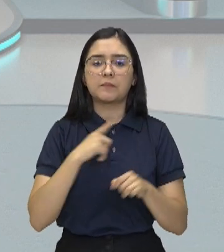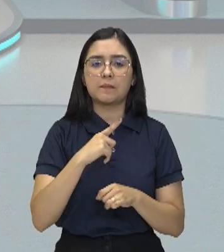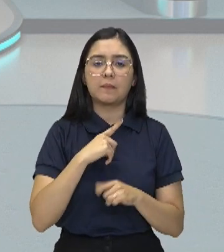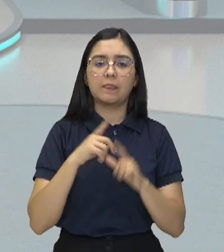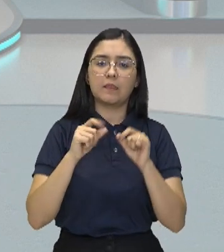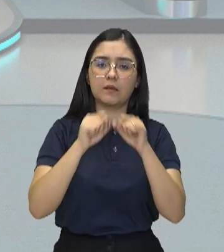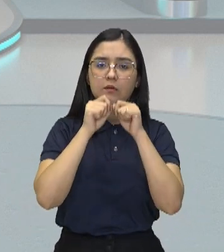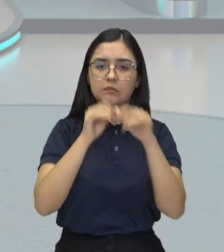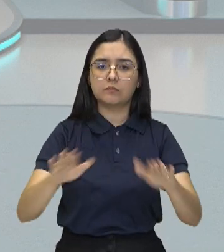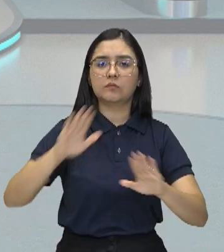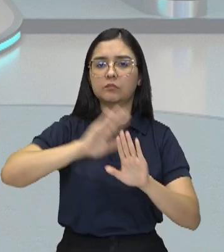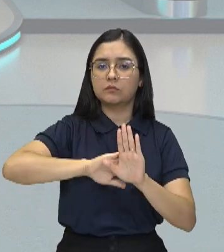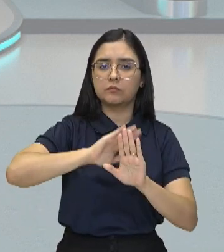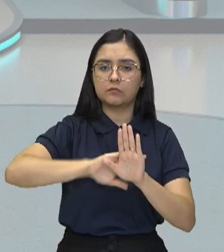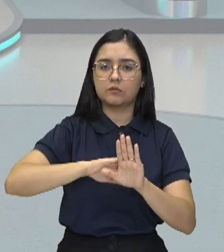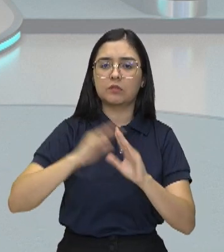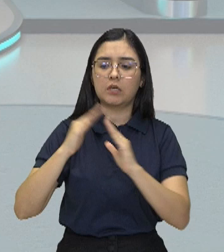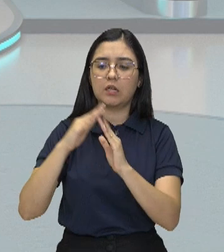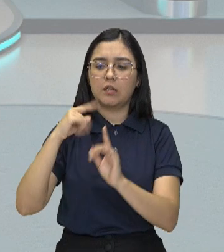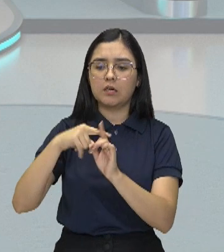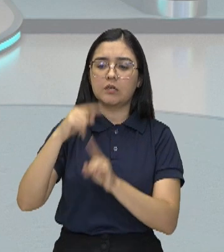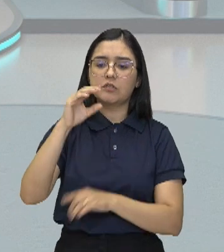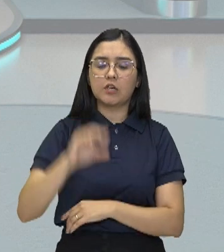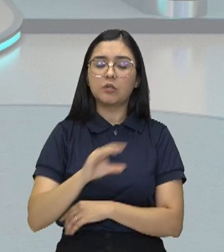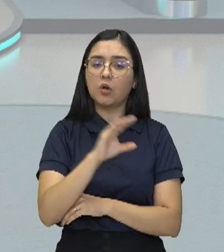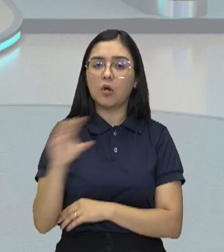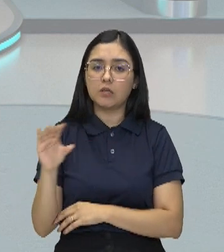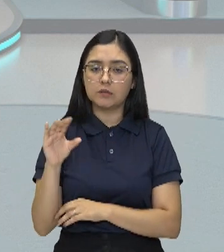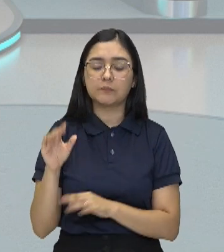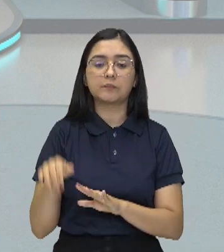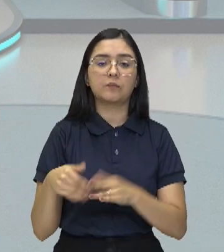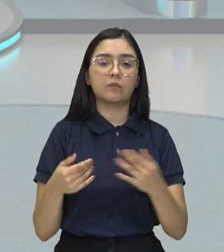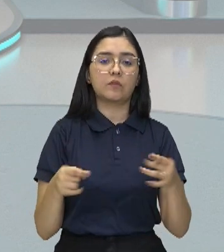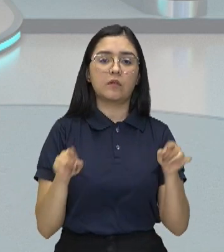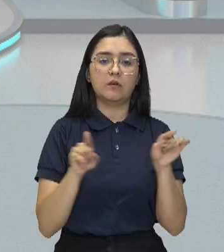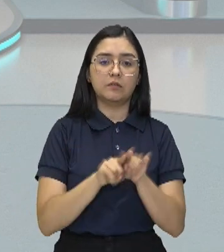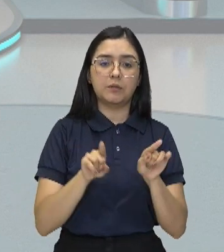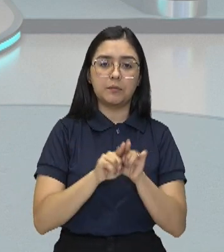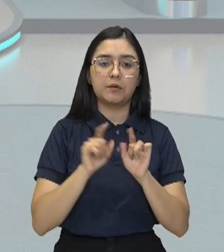da ideologia da Igreja Católica, né, do